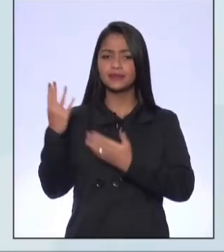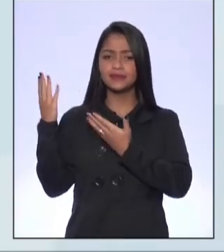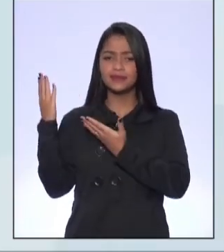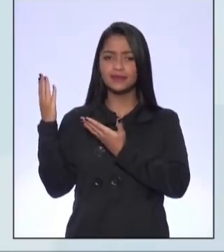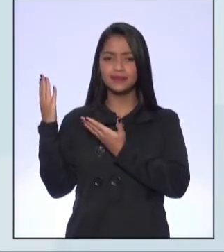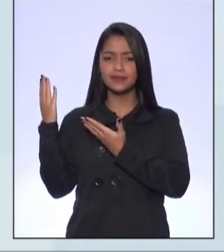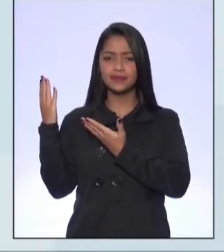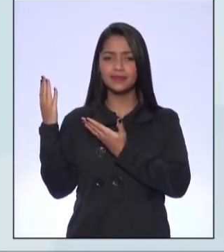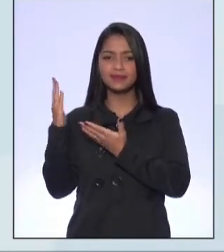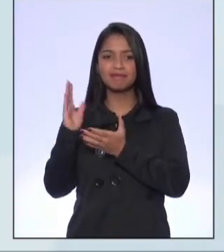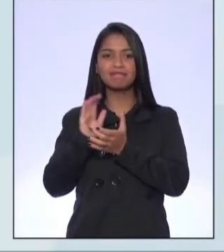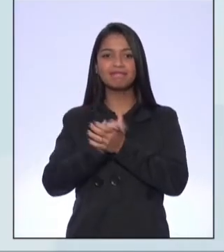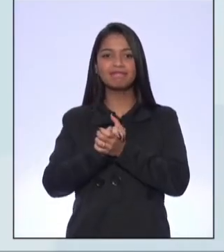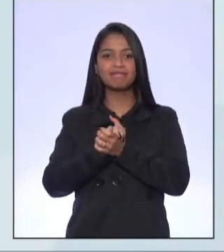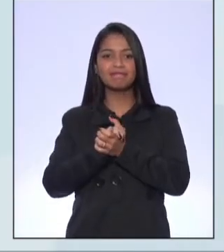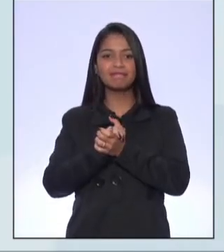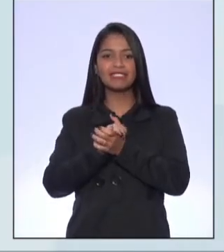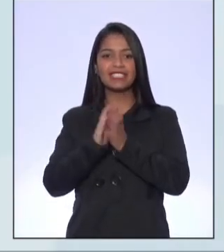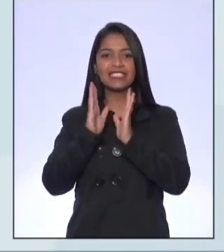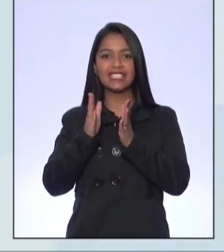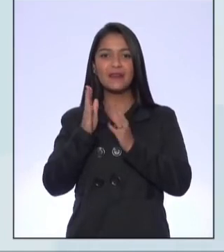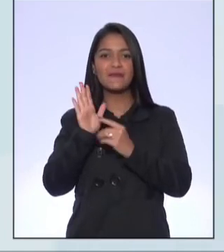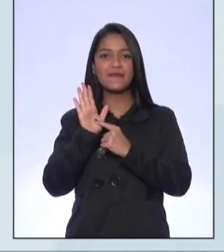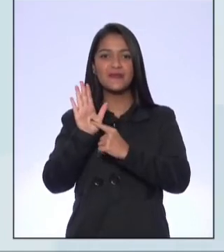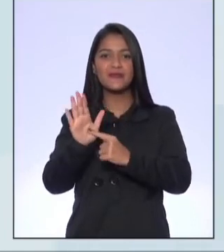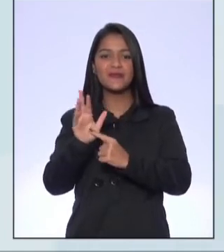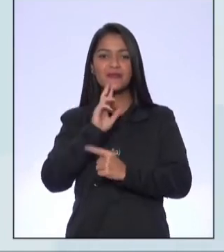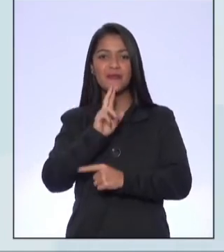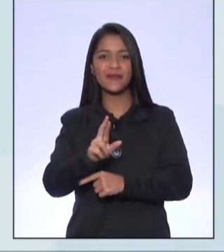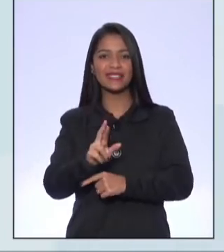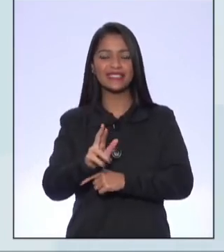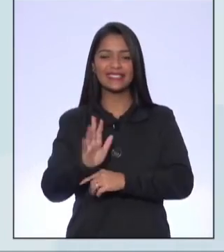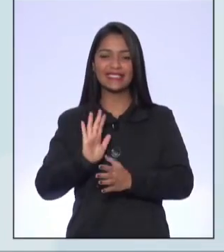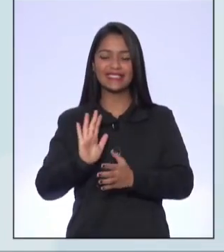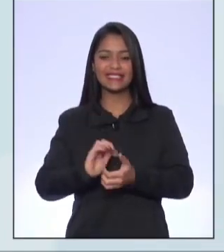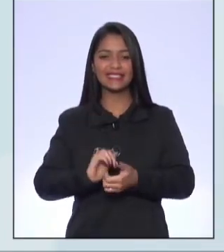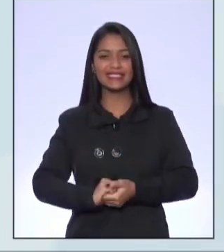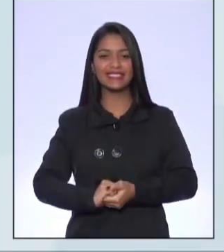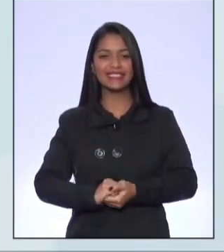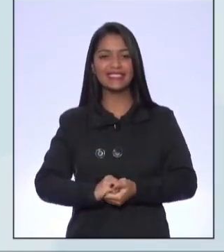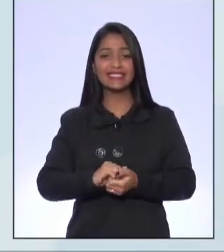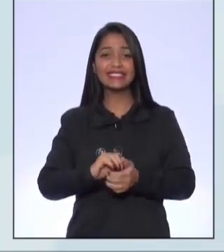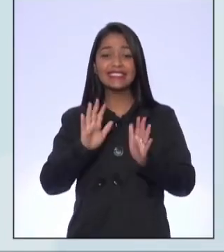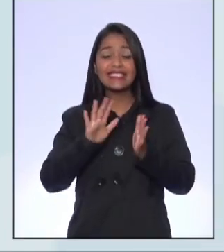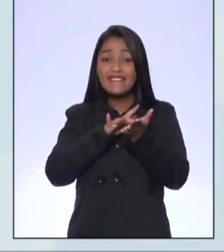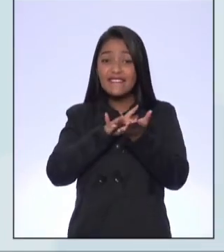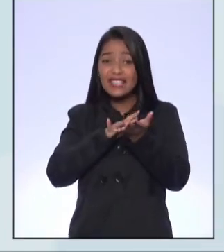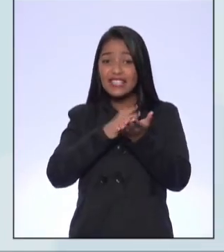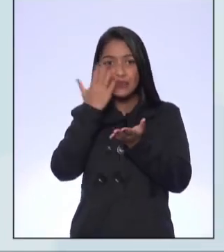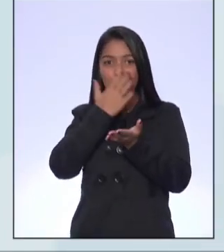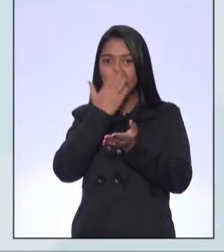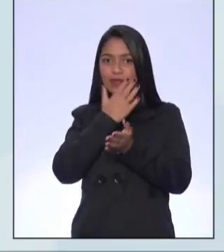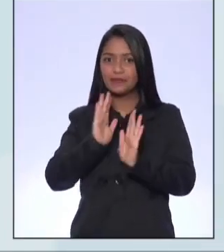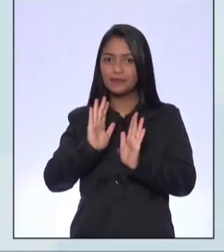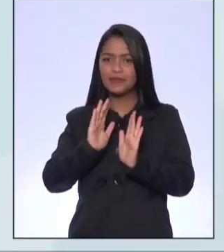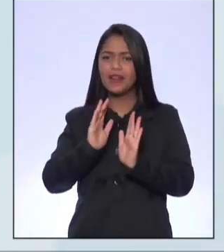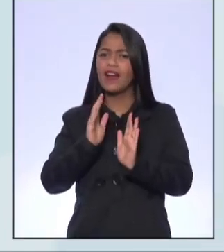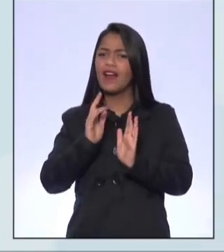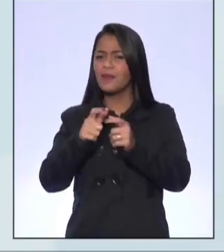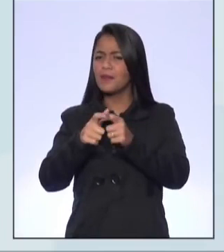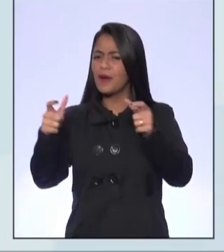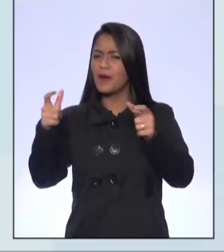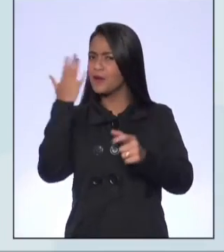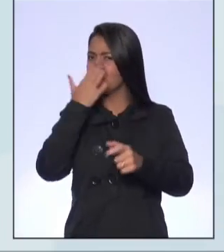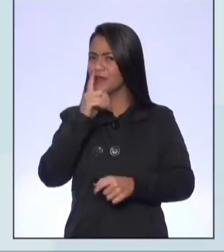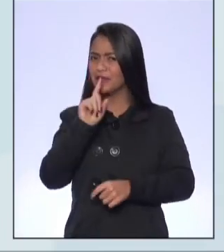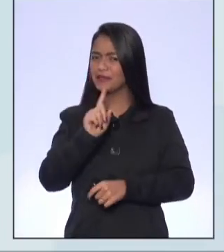correta aí, ó. Apareceu ali, ó. Vamos tentar aqui fazer. Finge que não viu, gente. Então, vamos lá. Acho que muitos não viram. Vamos